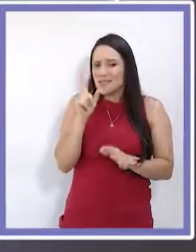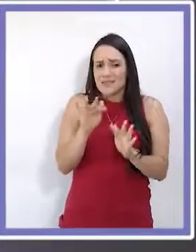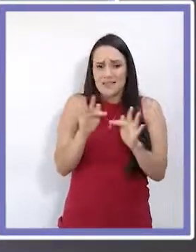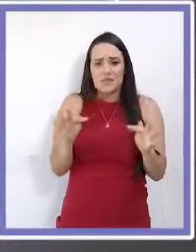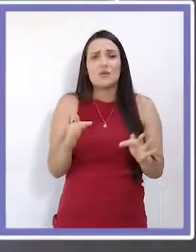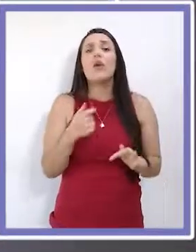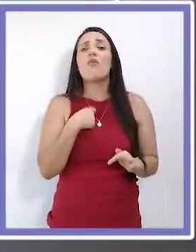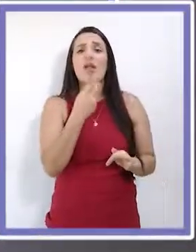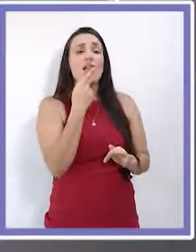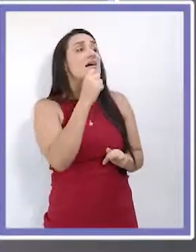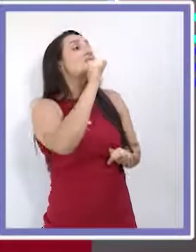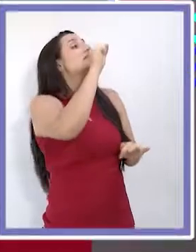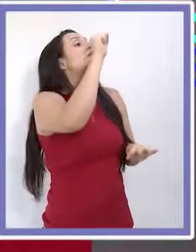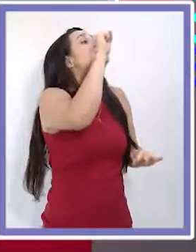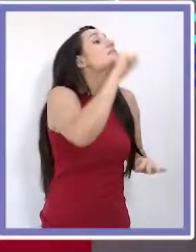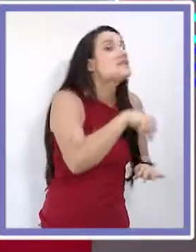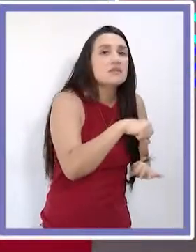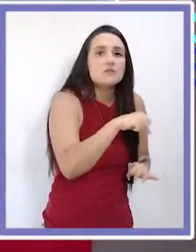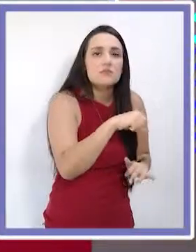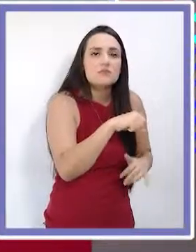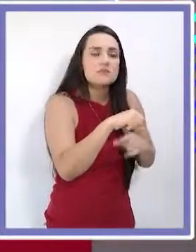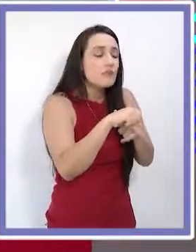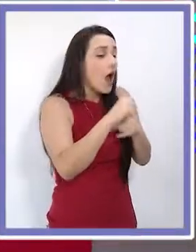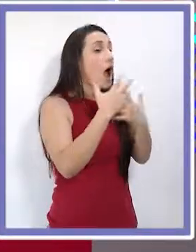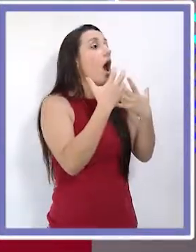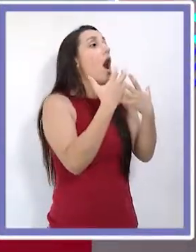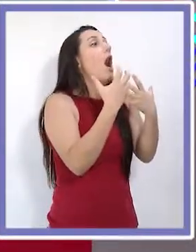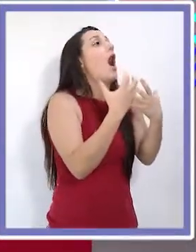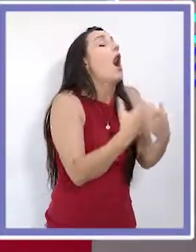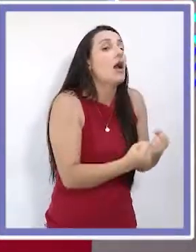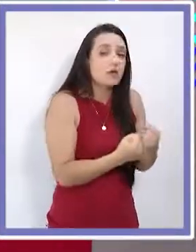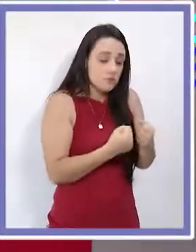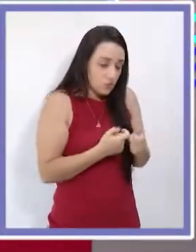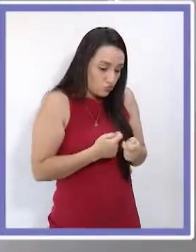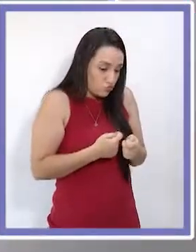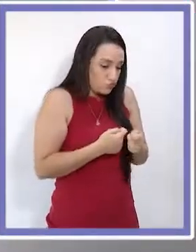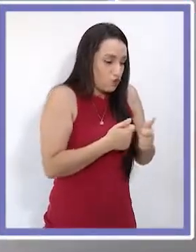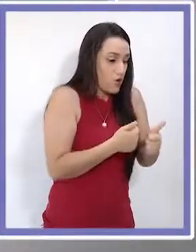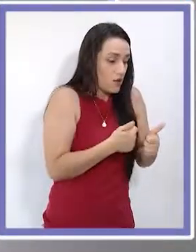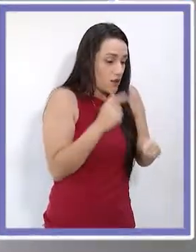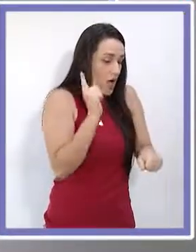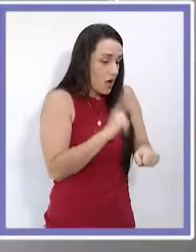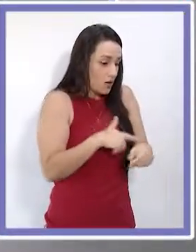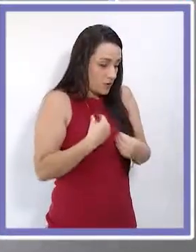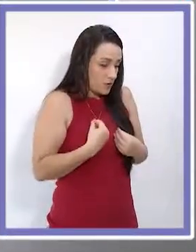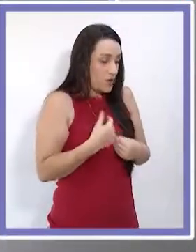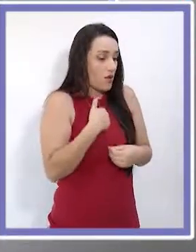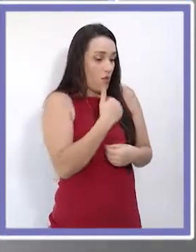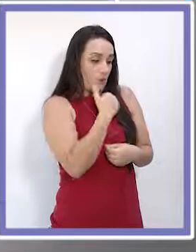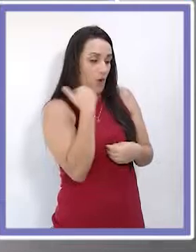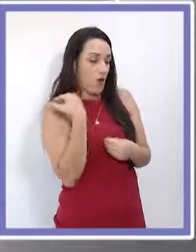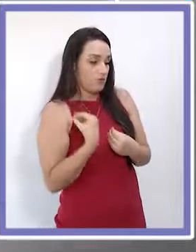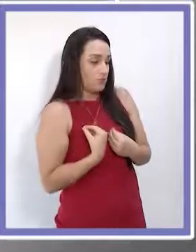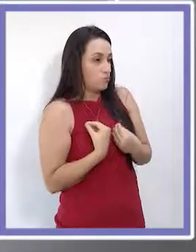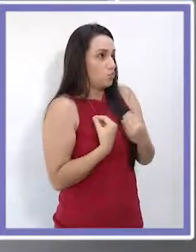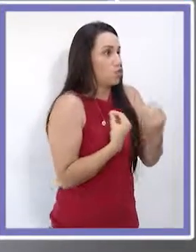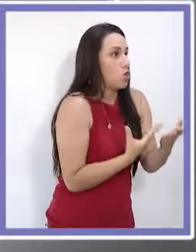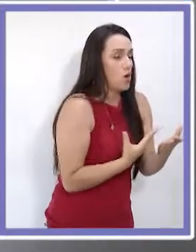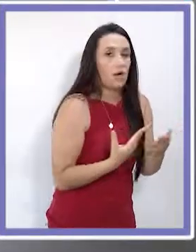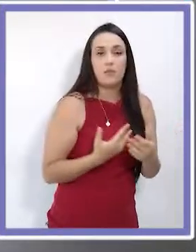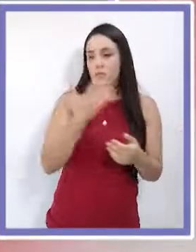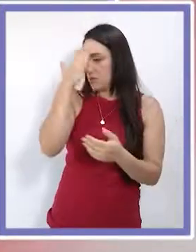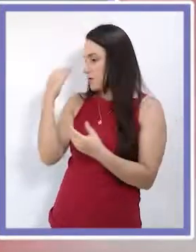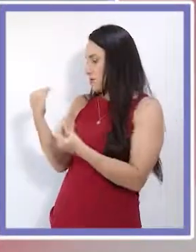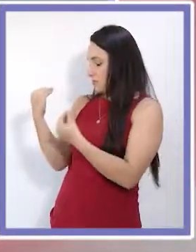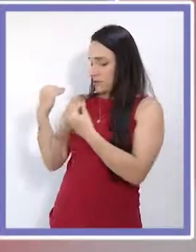simples autorizar, ter acesso a um órgão, ter acesso a um tecido, e vai salvar uma vida, e vai